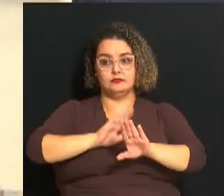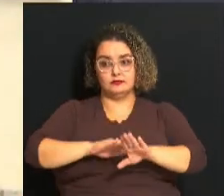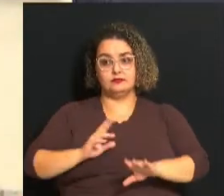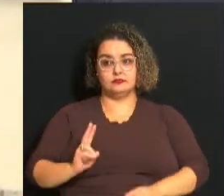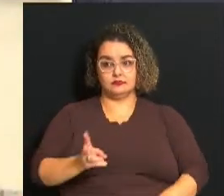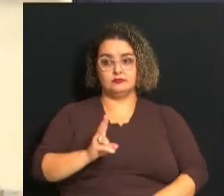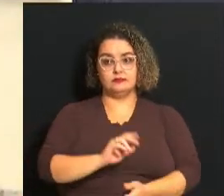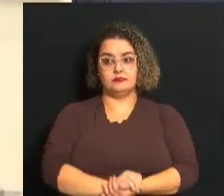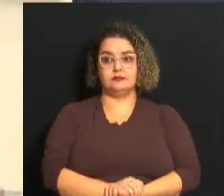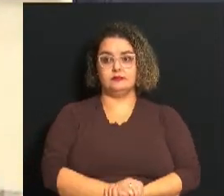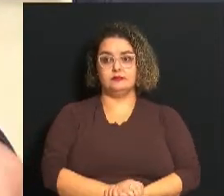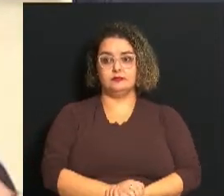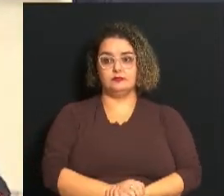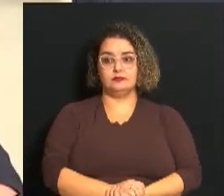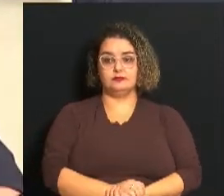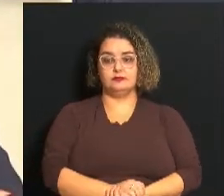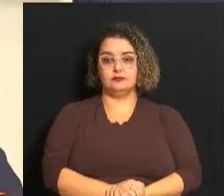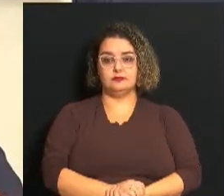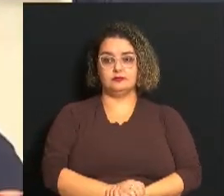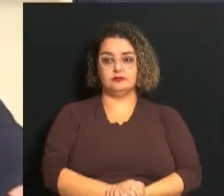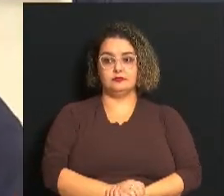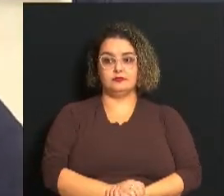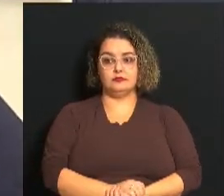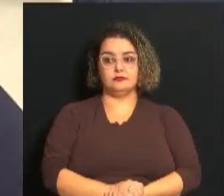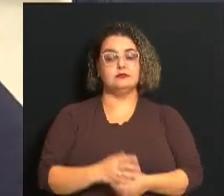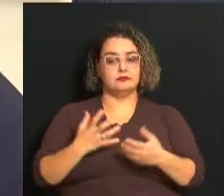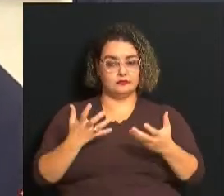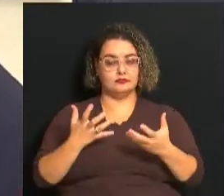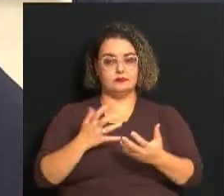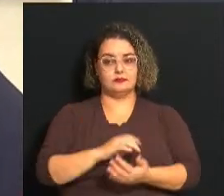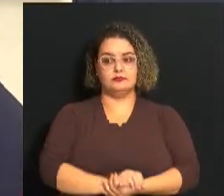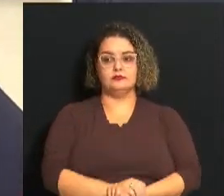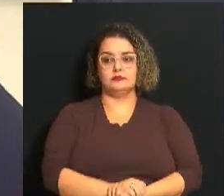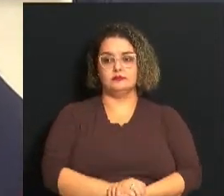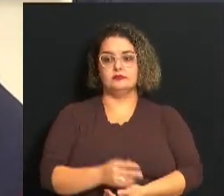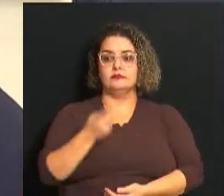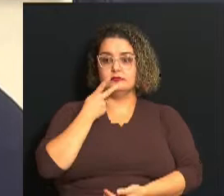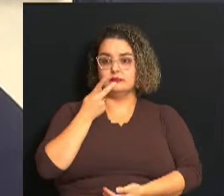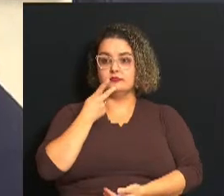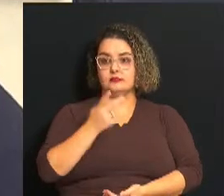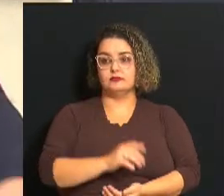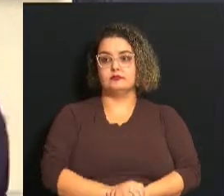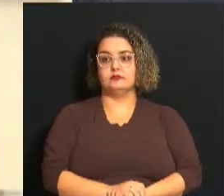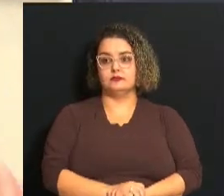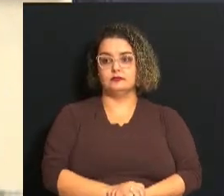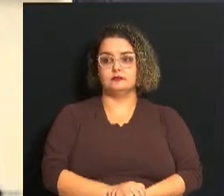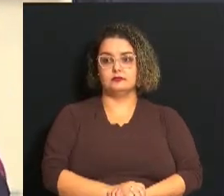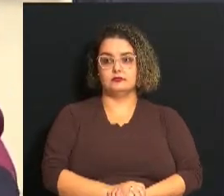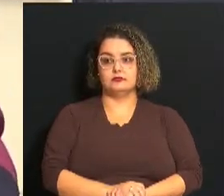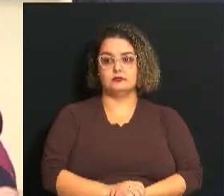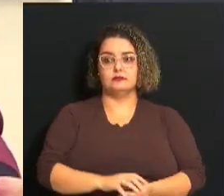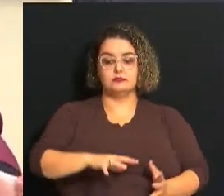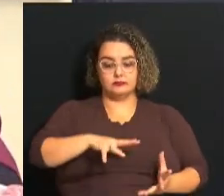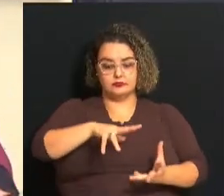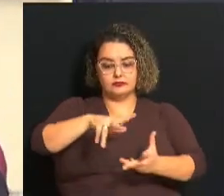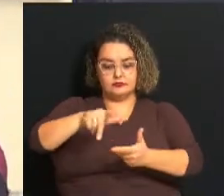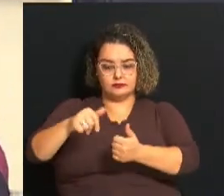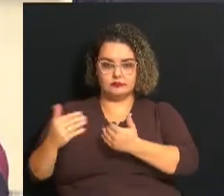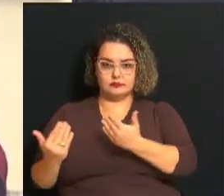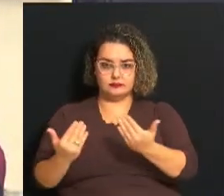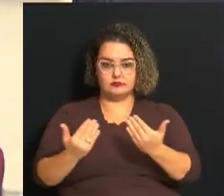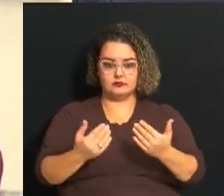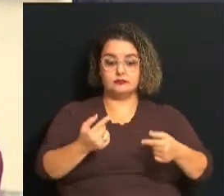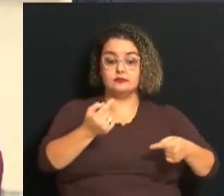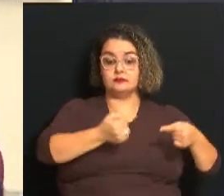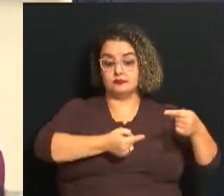bom primeiro queria colocar aqui que nós tivemos em nível Mundial é um debate